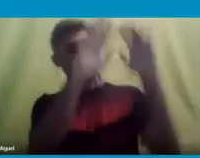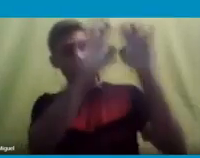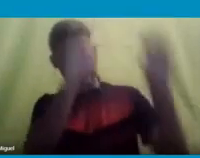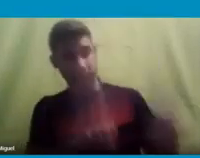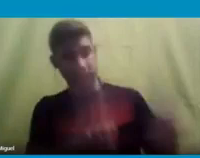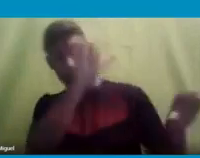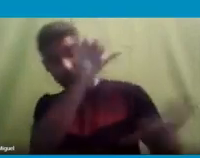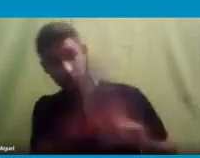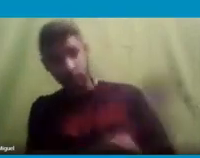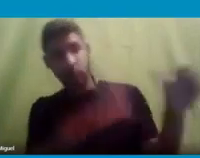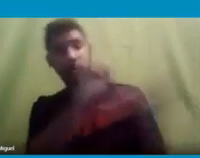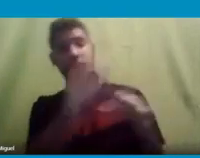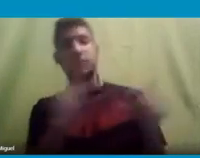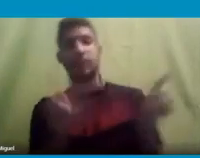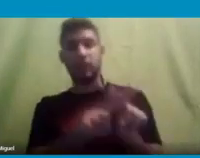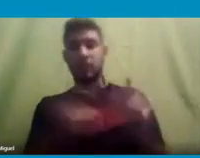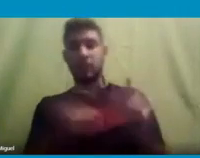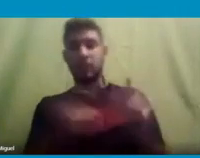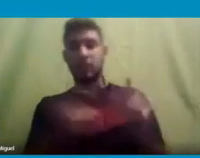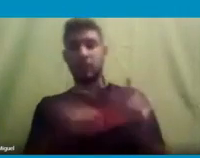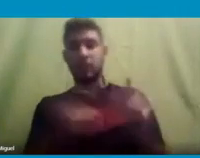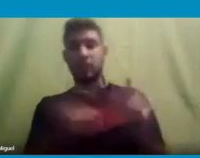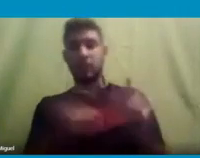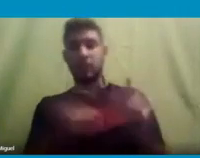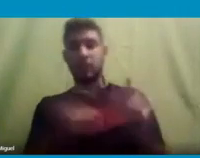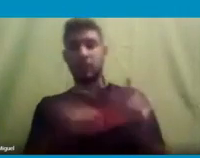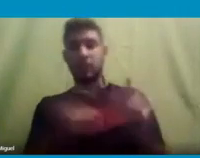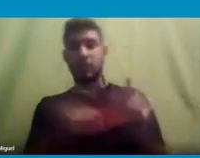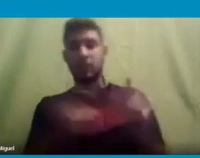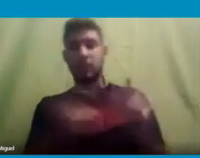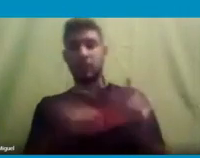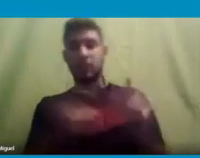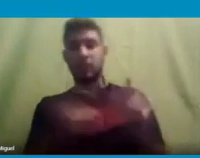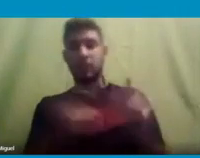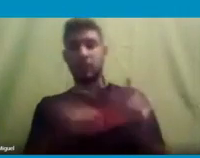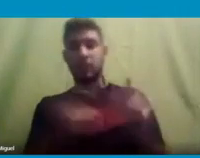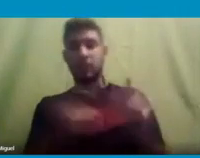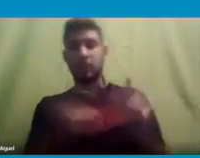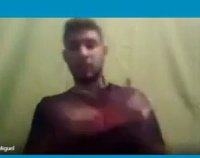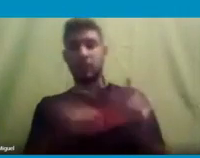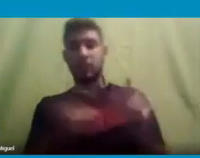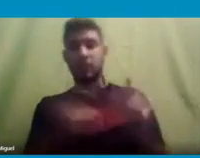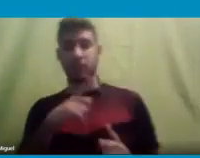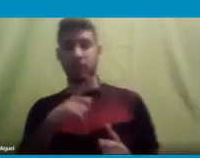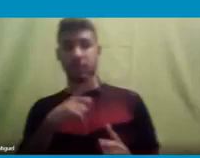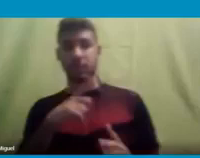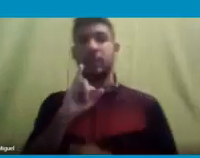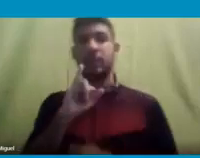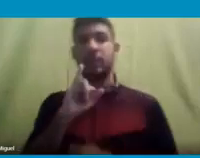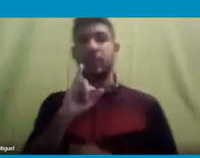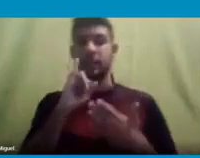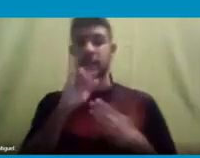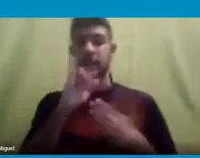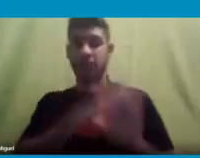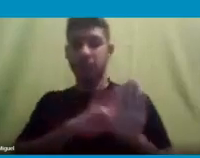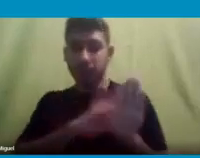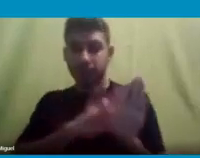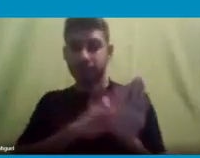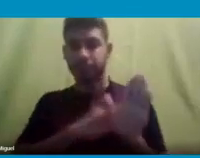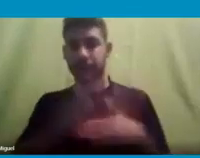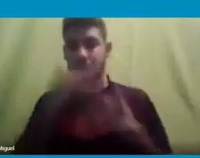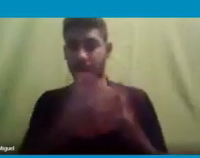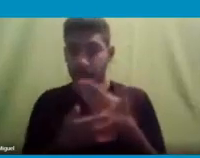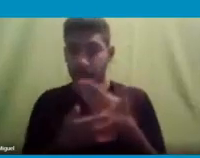estrutura e precisamos que aqueles que, na lógica do racismo enquanto ideologia, são privilegiados, que reconheçam e